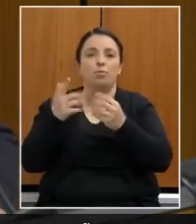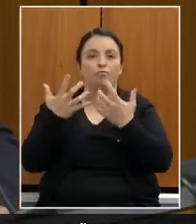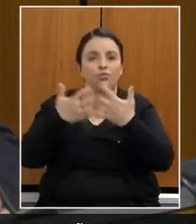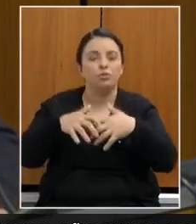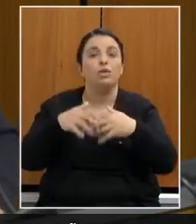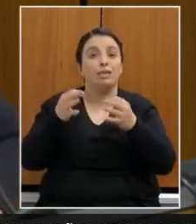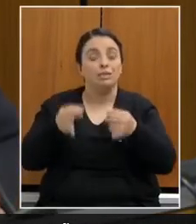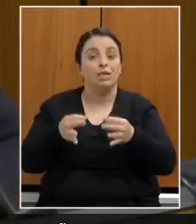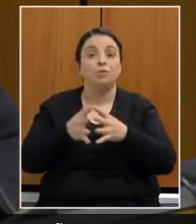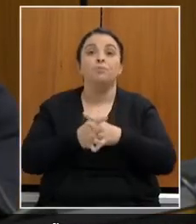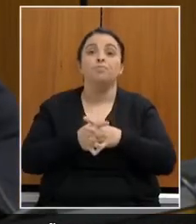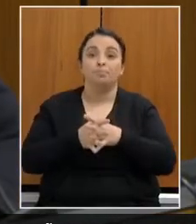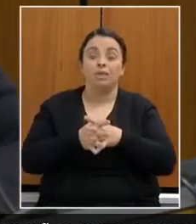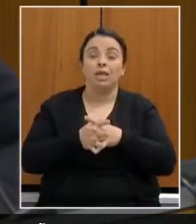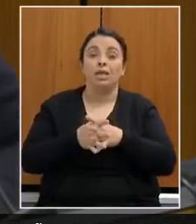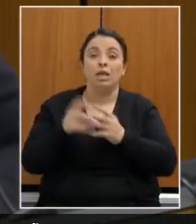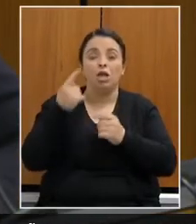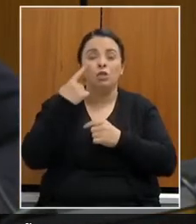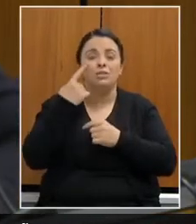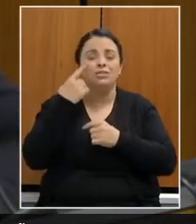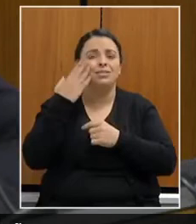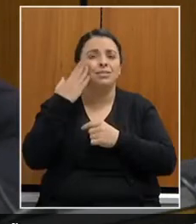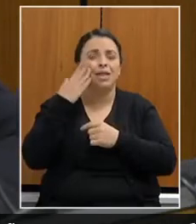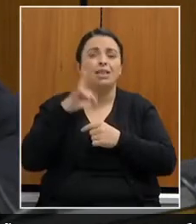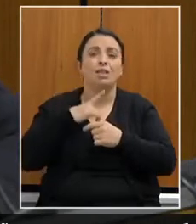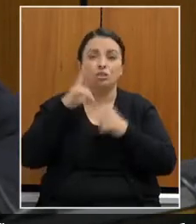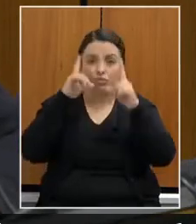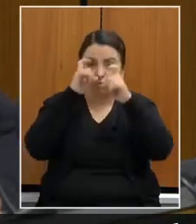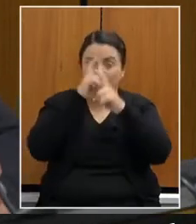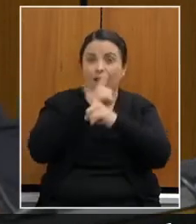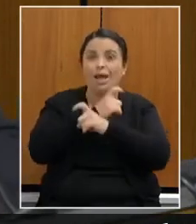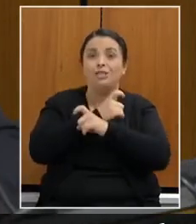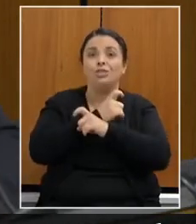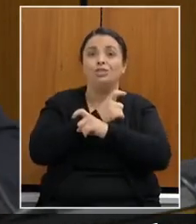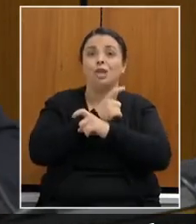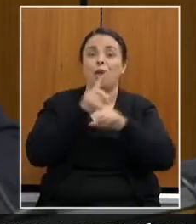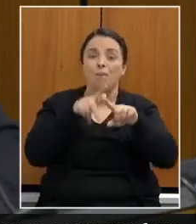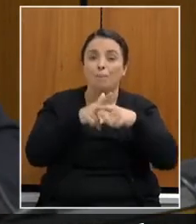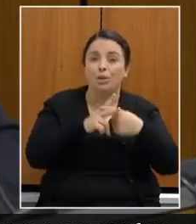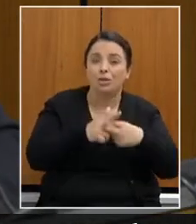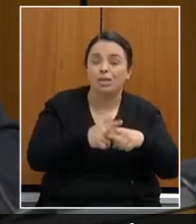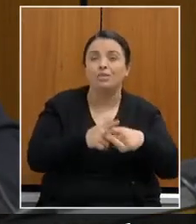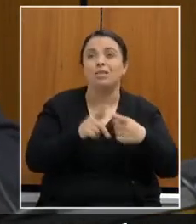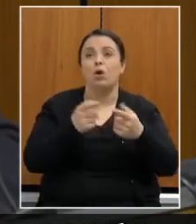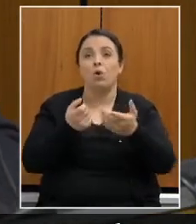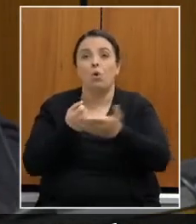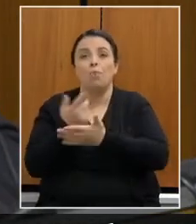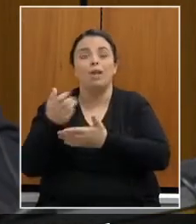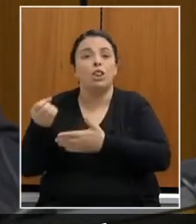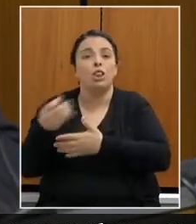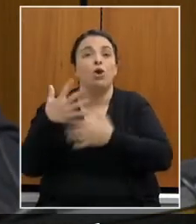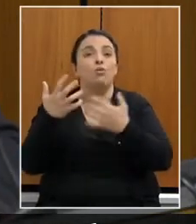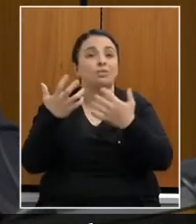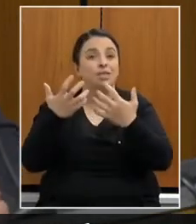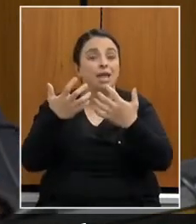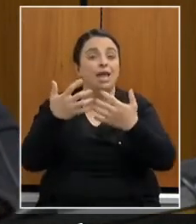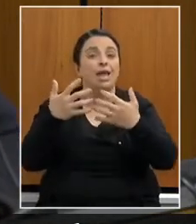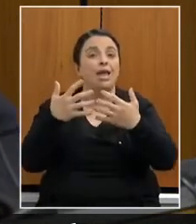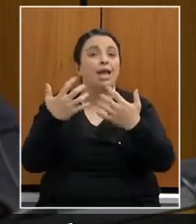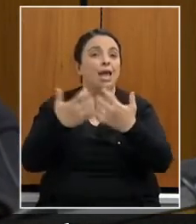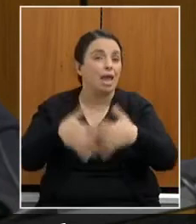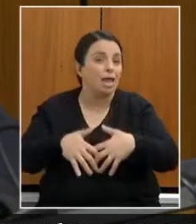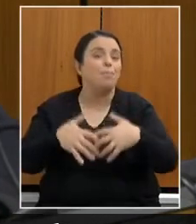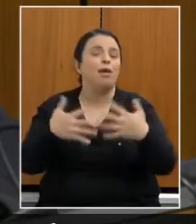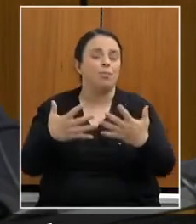a dificuldade que tem de a gente fazer manutenção e compra de equipamentos é uma coisa muito grande então a expectativa